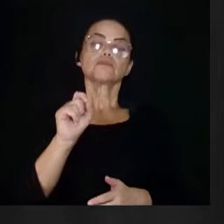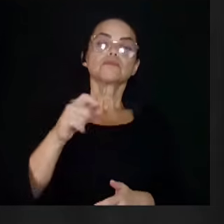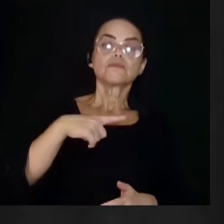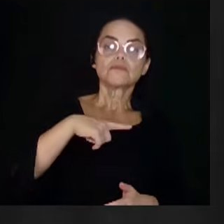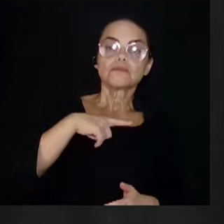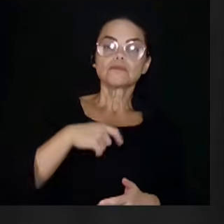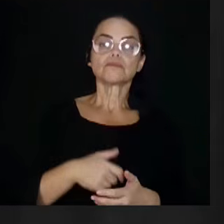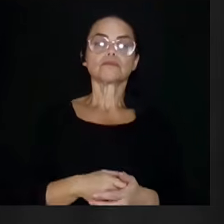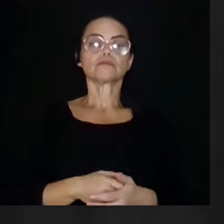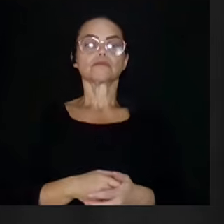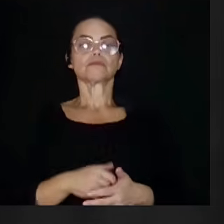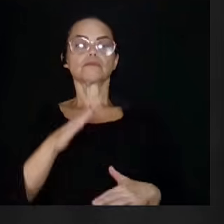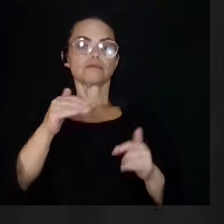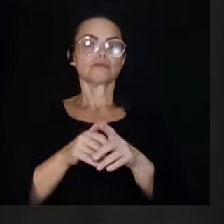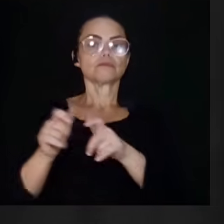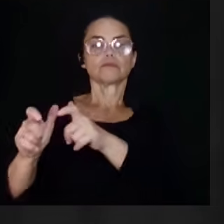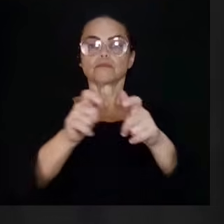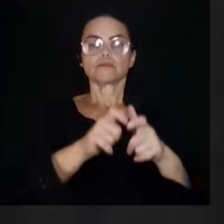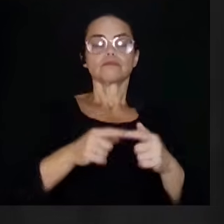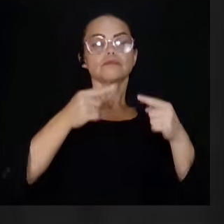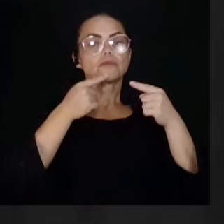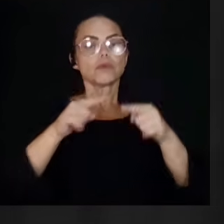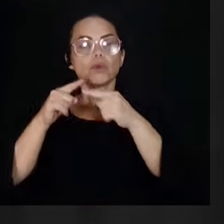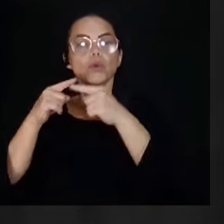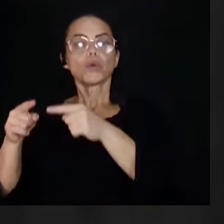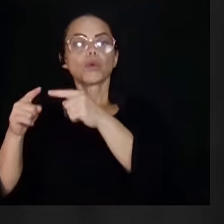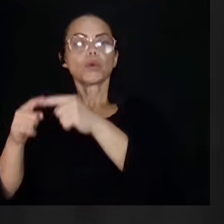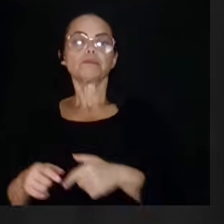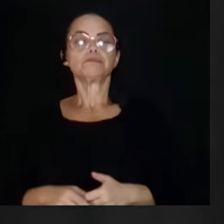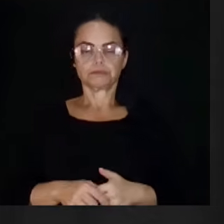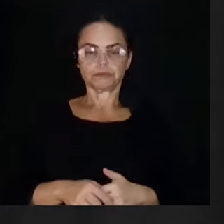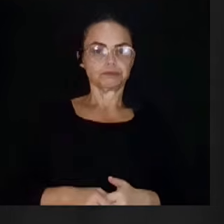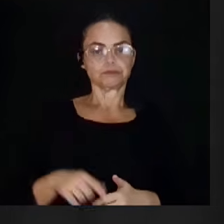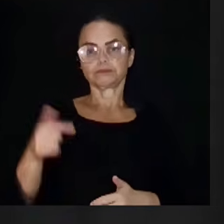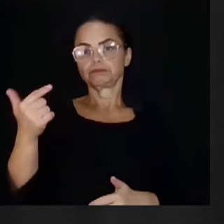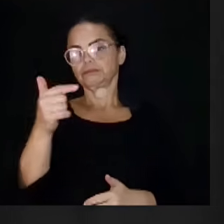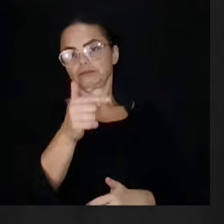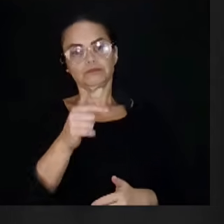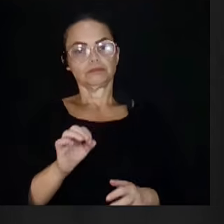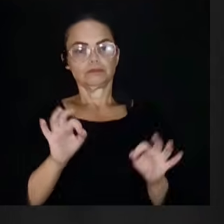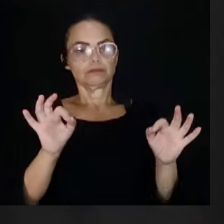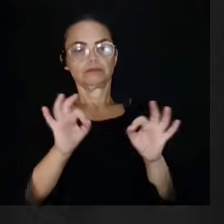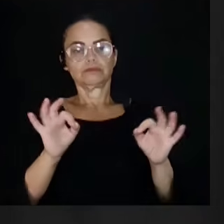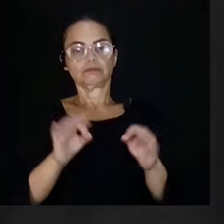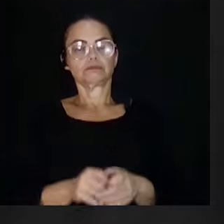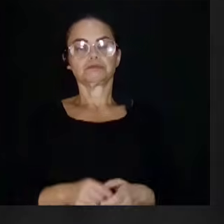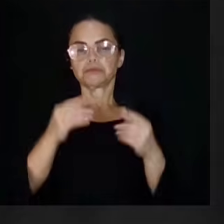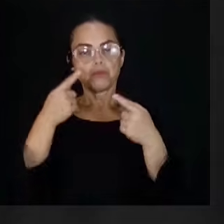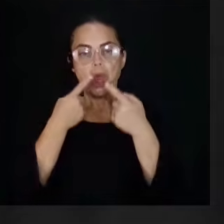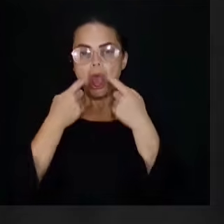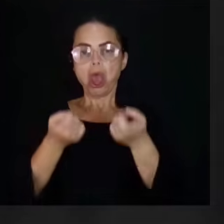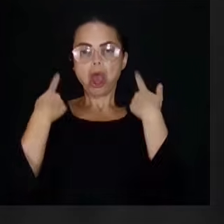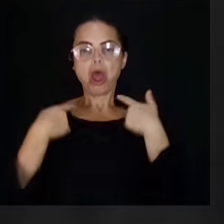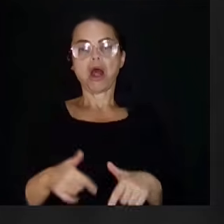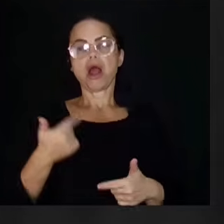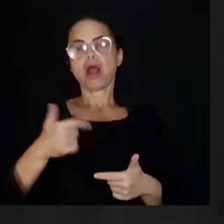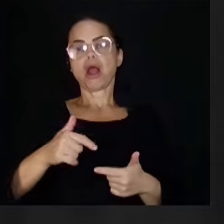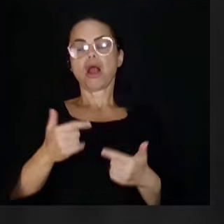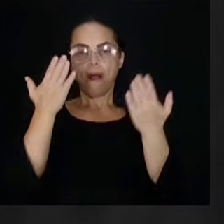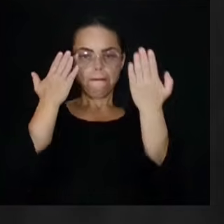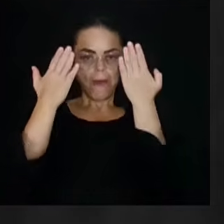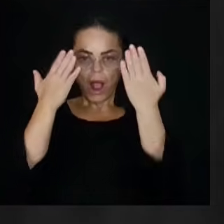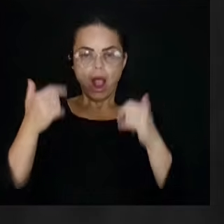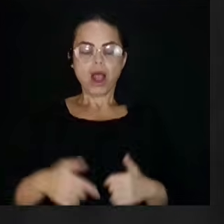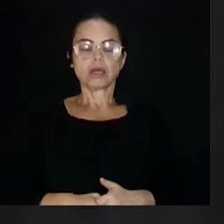os lugares, a reclamação maior é essa, né? Não tem, ninguém ouve porque não tem psicólogo, porque psicólogo ainda é